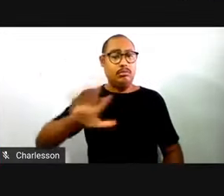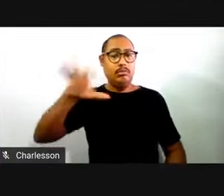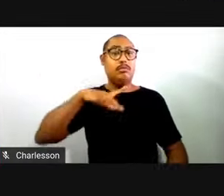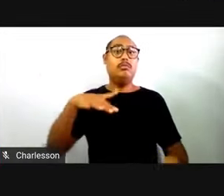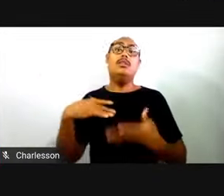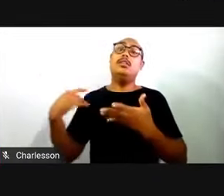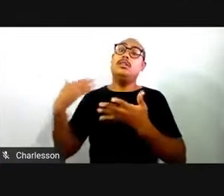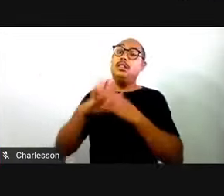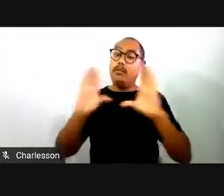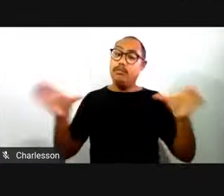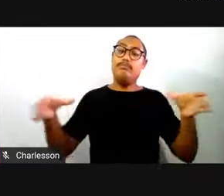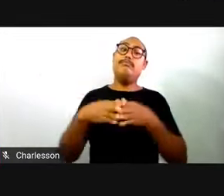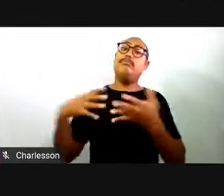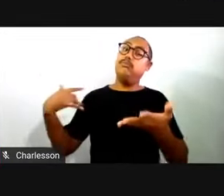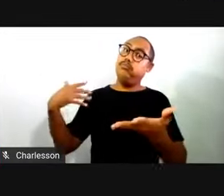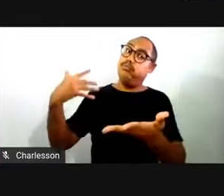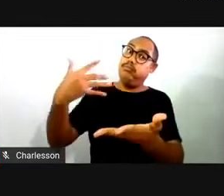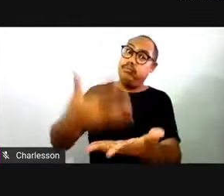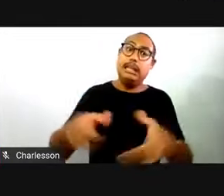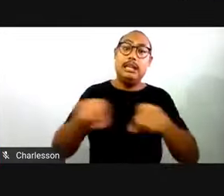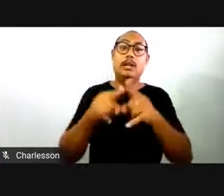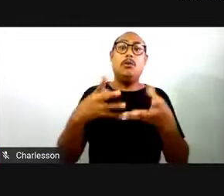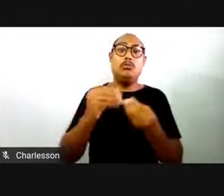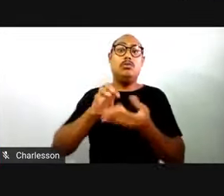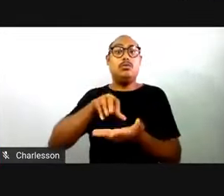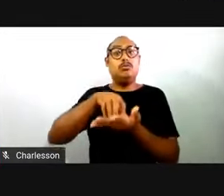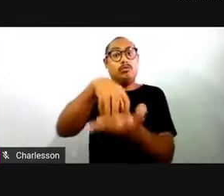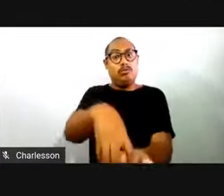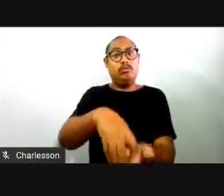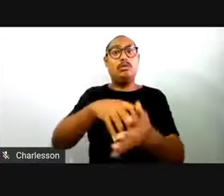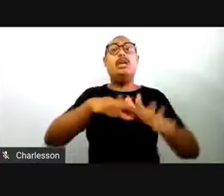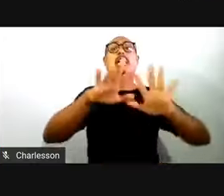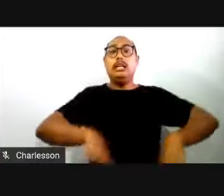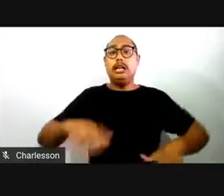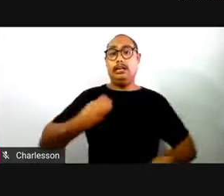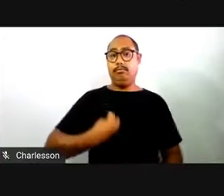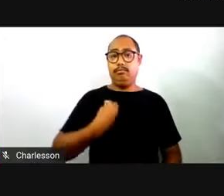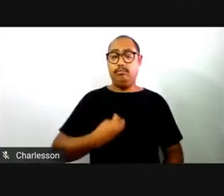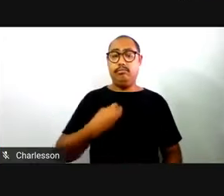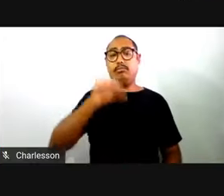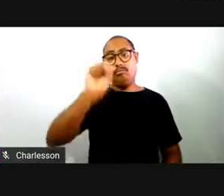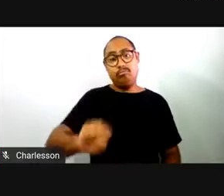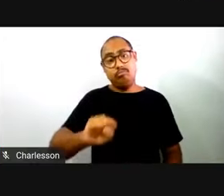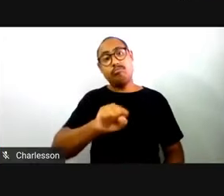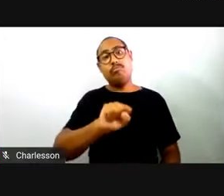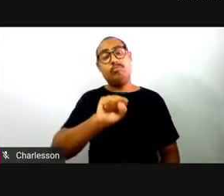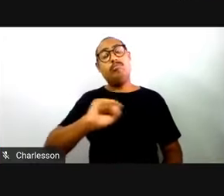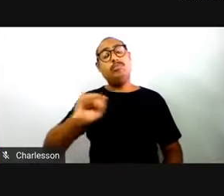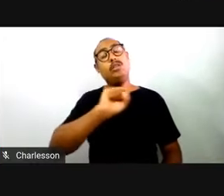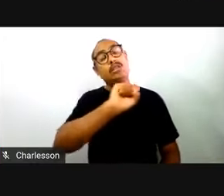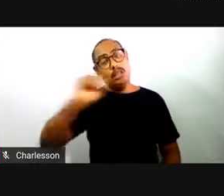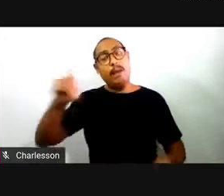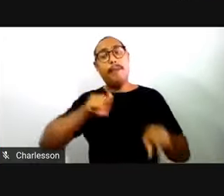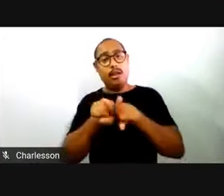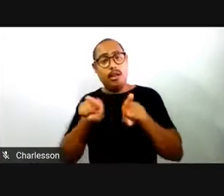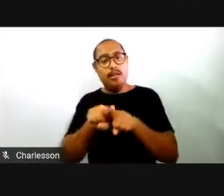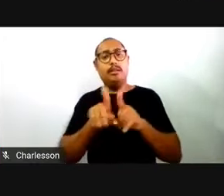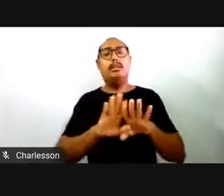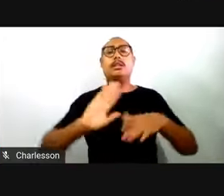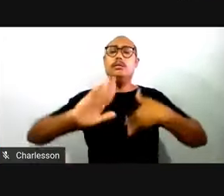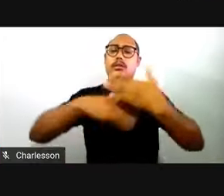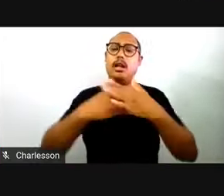em conjunto dessa onda migratória e estabeleceram assentamentos no sudeste do Brasil, sul e sudeste. Então, percebam como está a